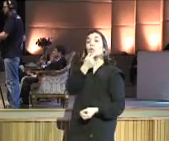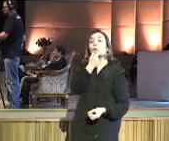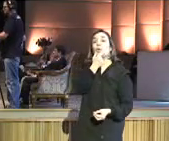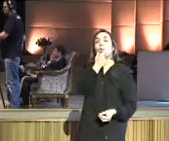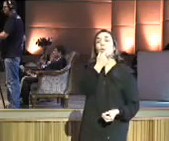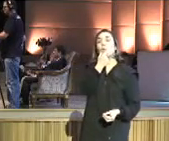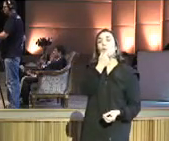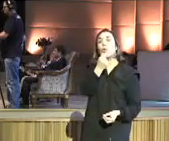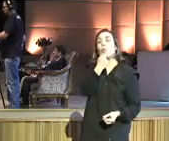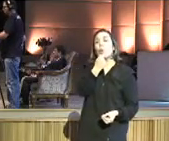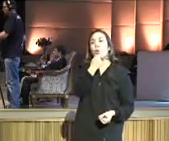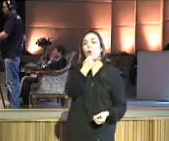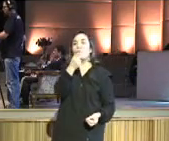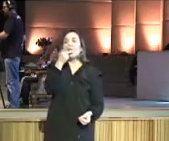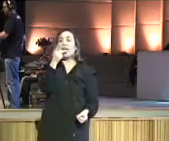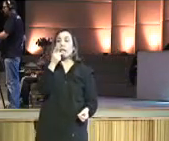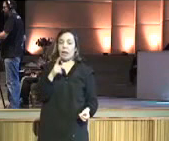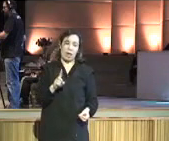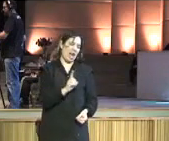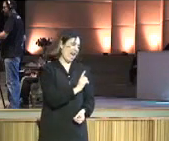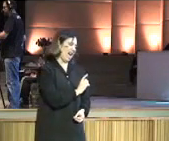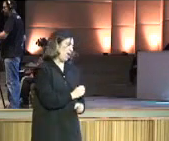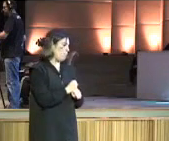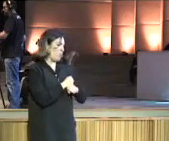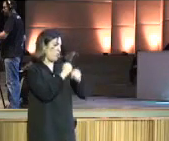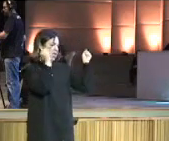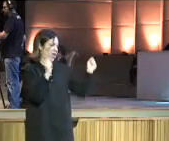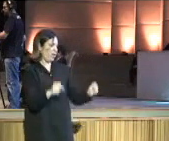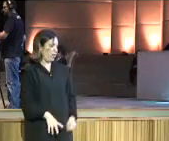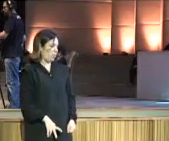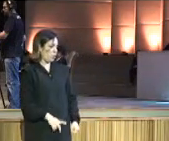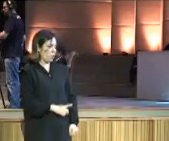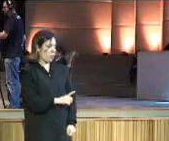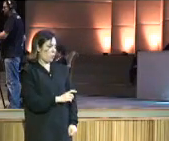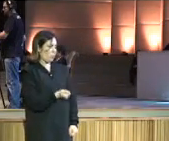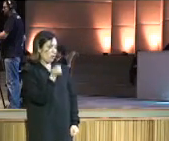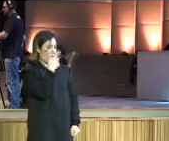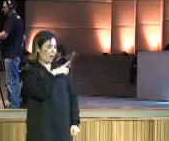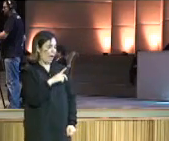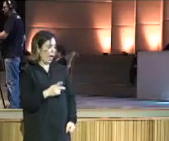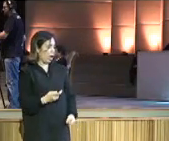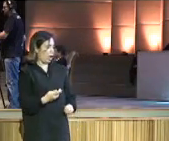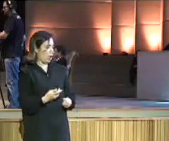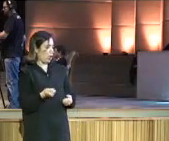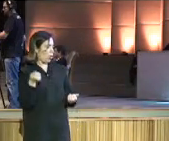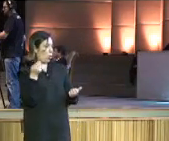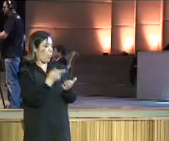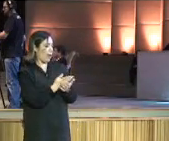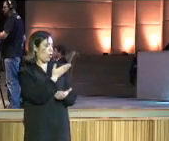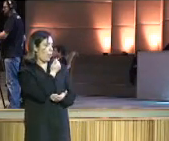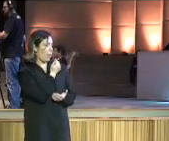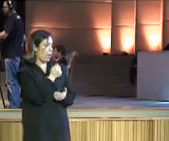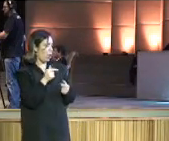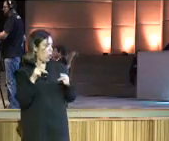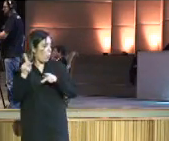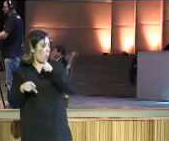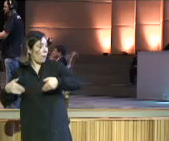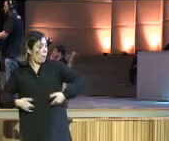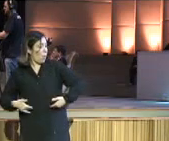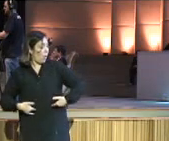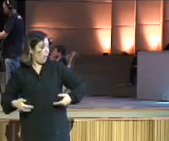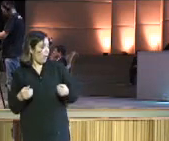E o profeta disse para ele assim: você vai ver isso amanhã, mas não vai